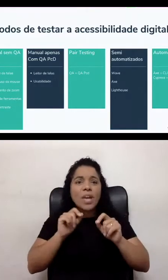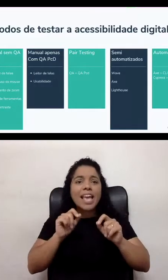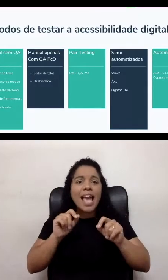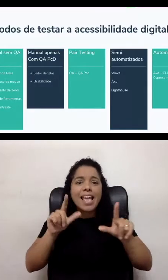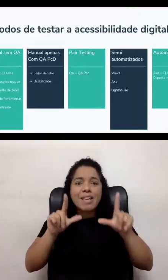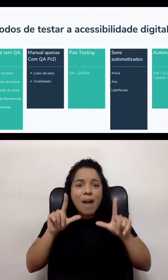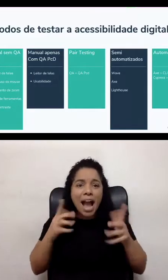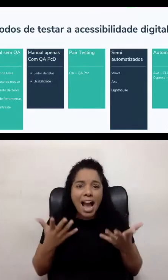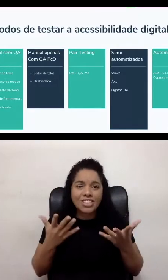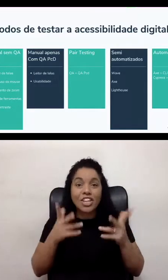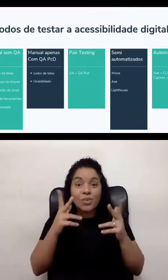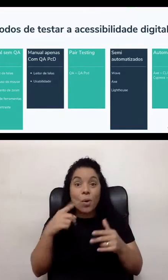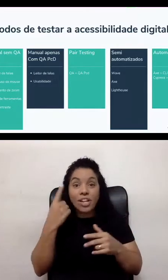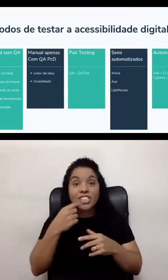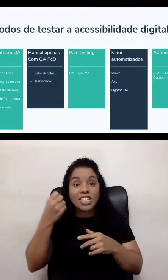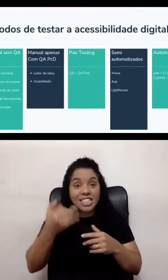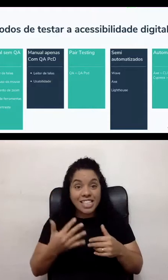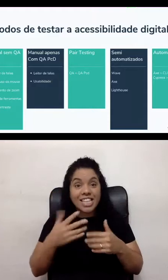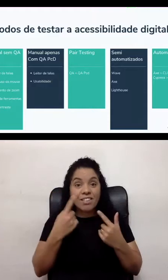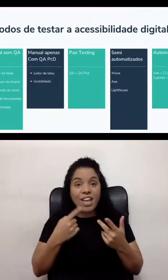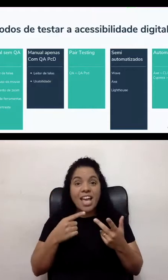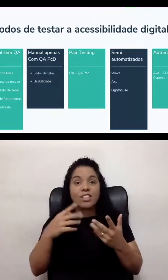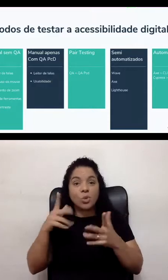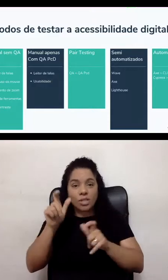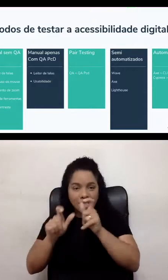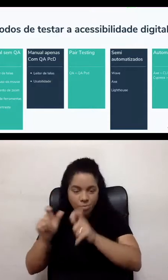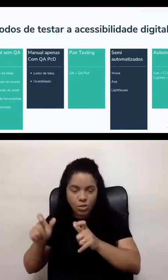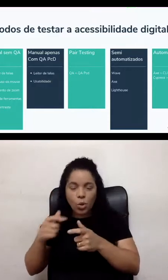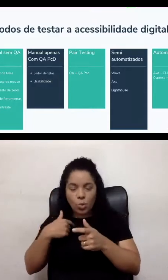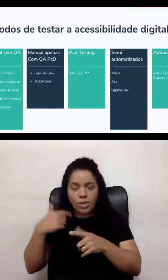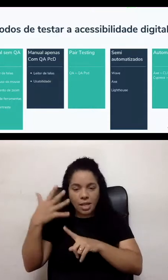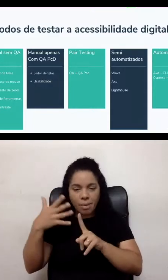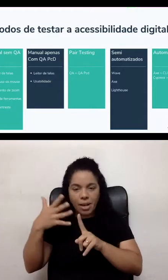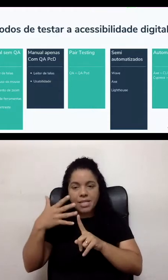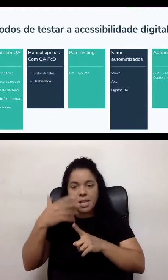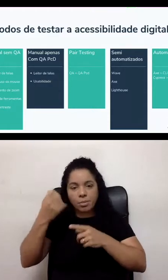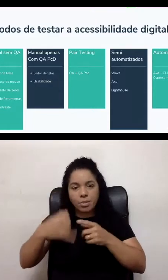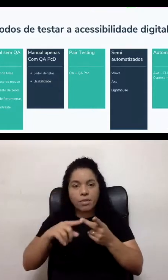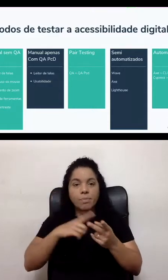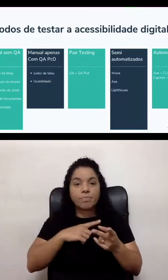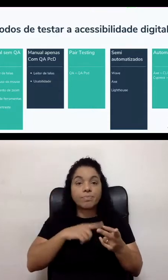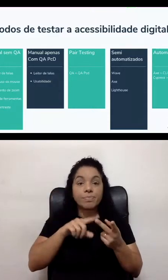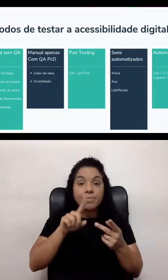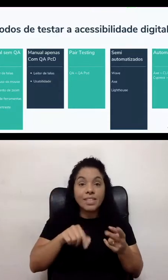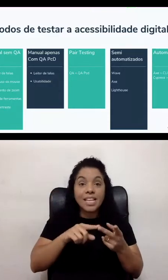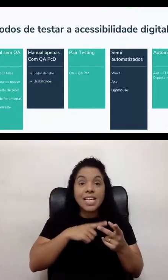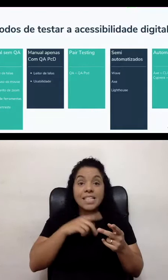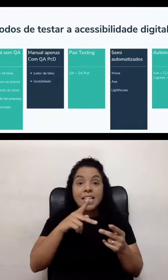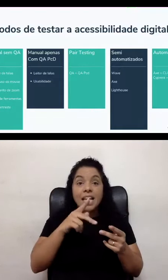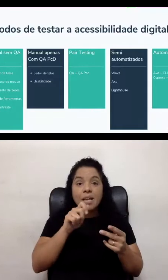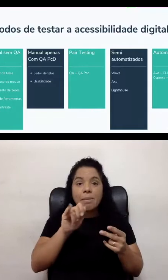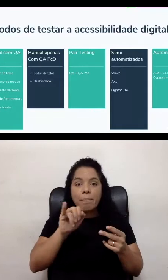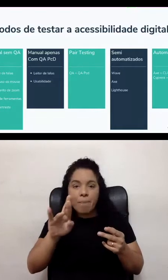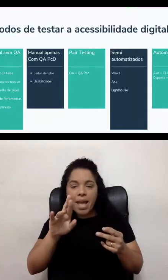exatamente como a gente fez aqui. Tá fazendo aqui todos os palestrantes, tá? A gente tem o pair teste, que é o melhor dos mundos. Seria